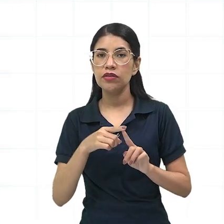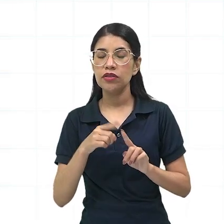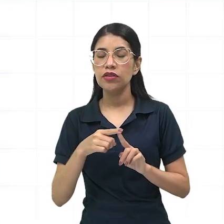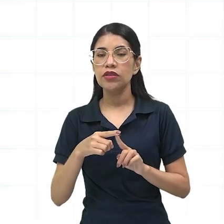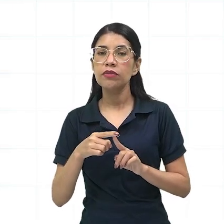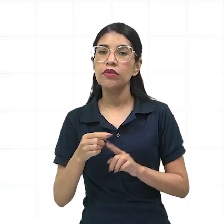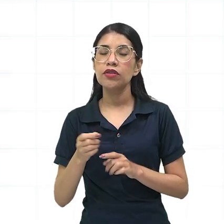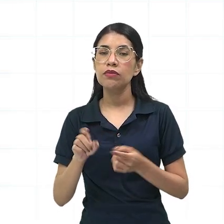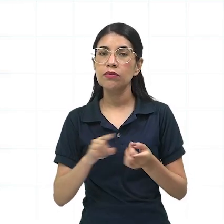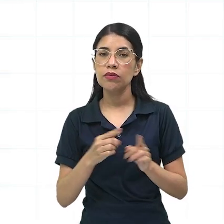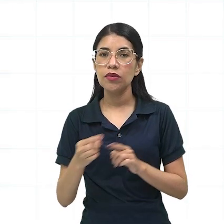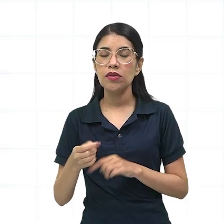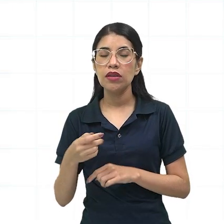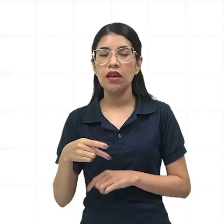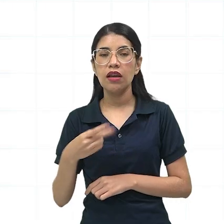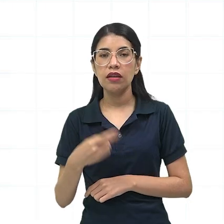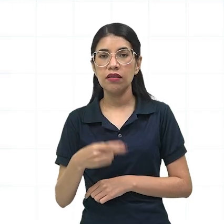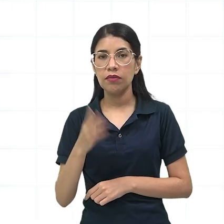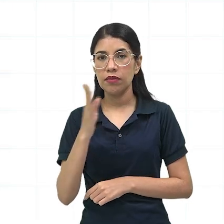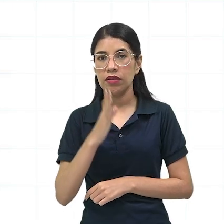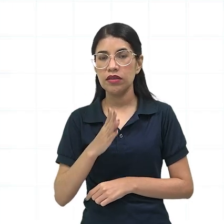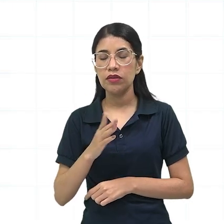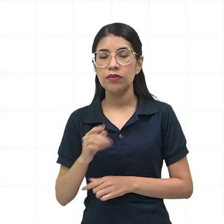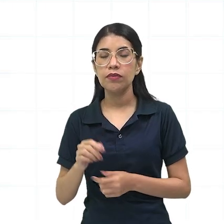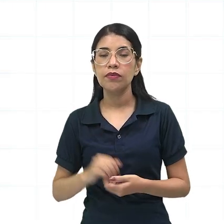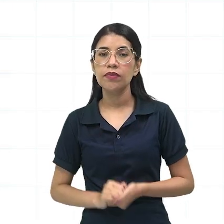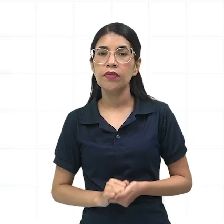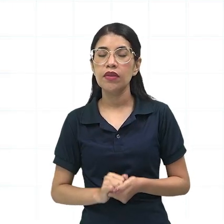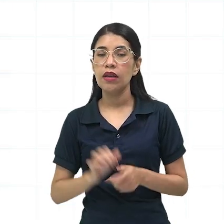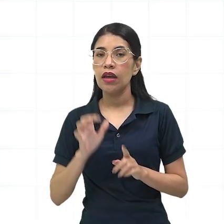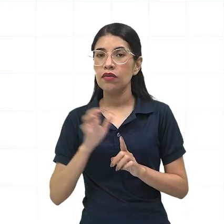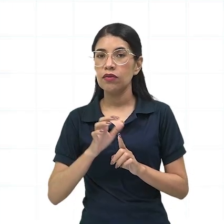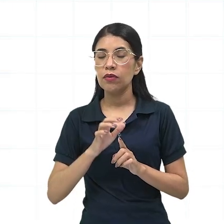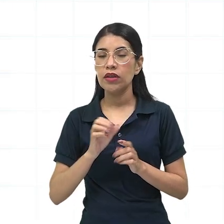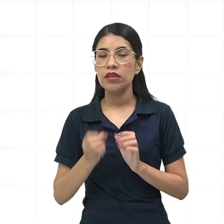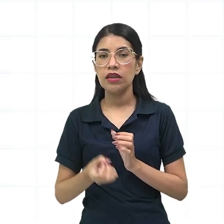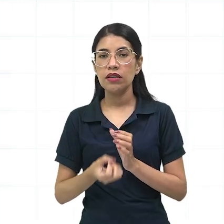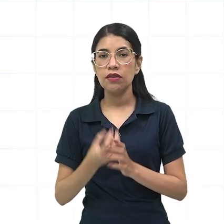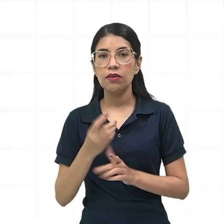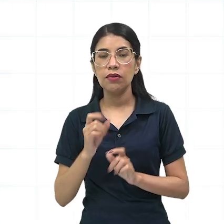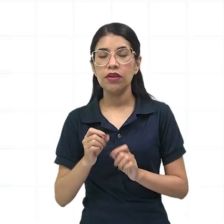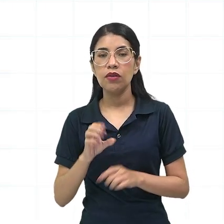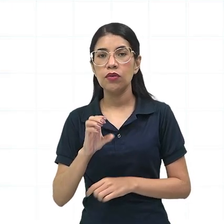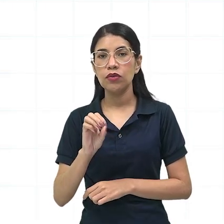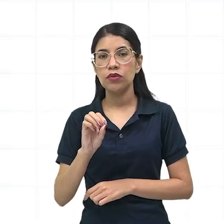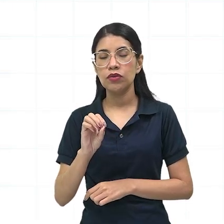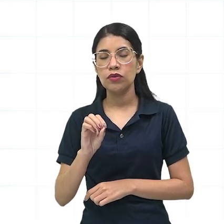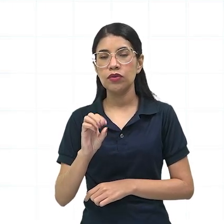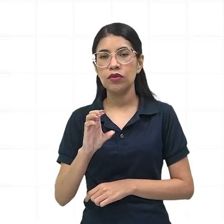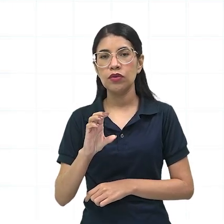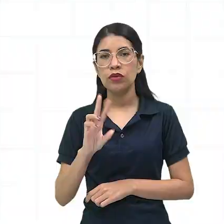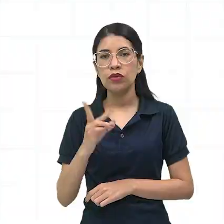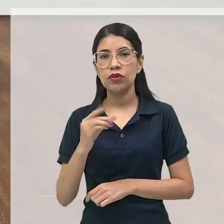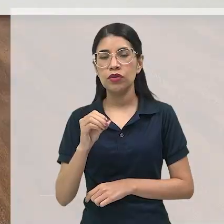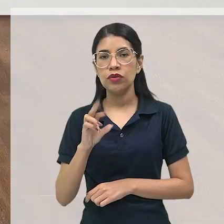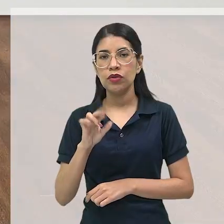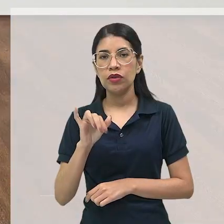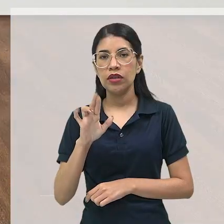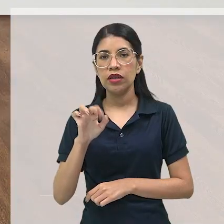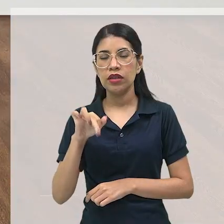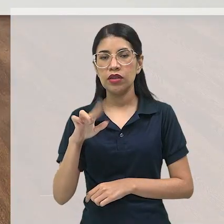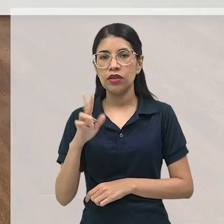Brasil. Um gênero que surgiu dessa influência foi o chorinho. Então, olha só,